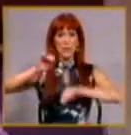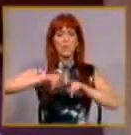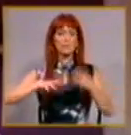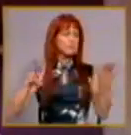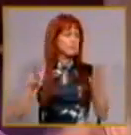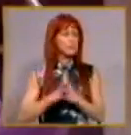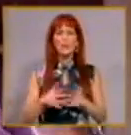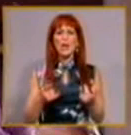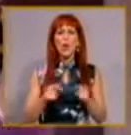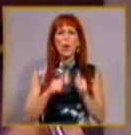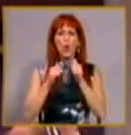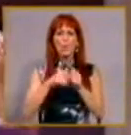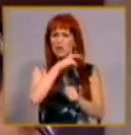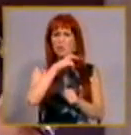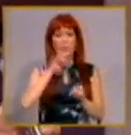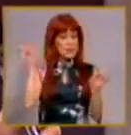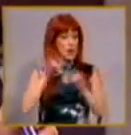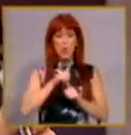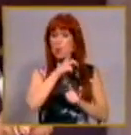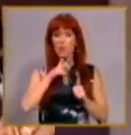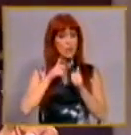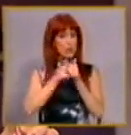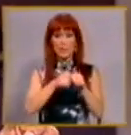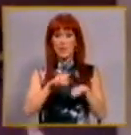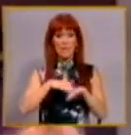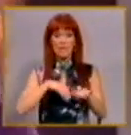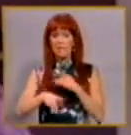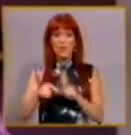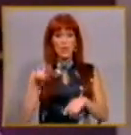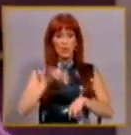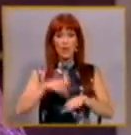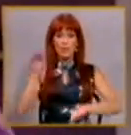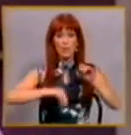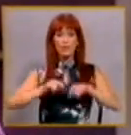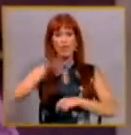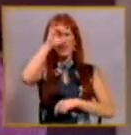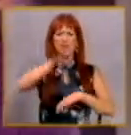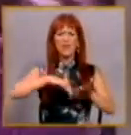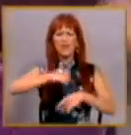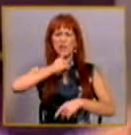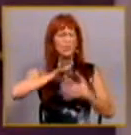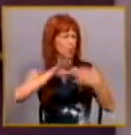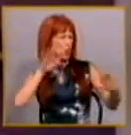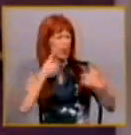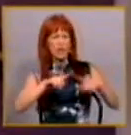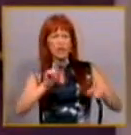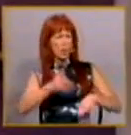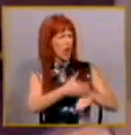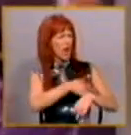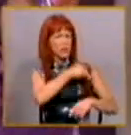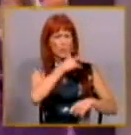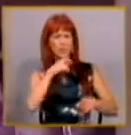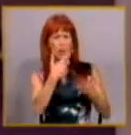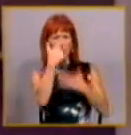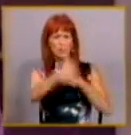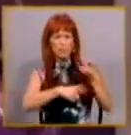período eleitoral, não cumpriu as promessas, que fez no período eleitoral, está a governar e a tomar medidas completamente opostas daquilo que disse às pessoas,